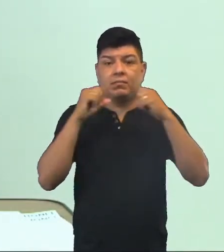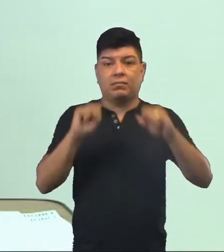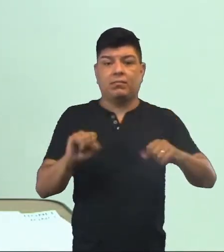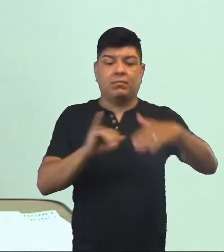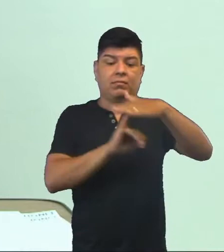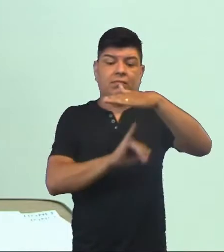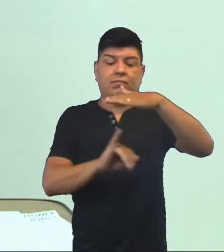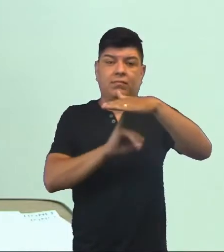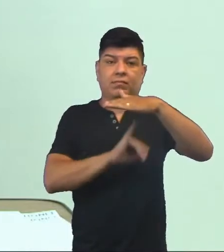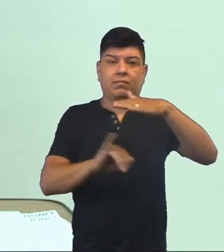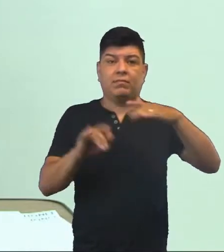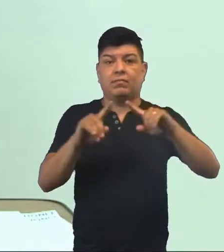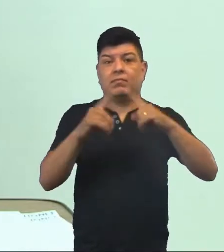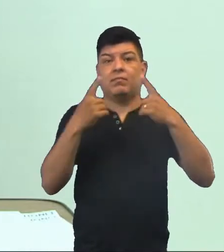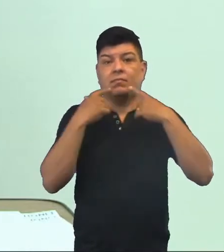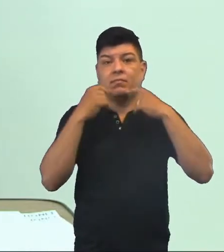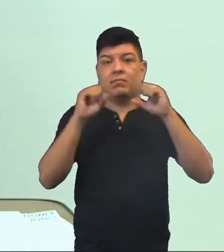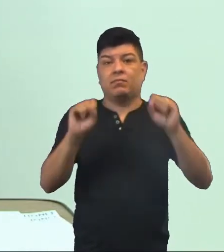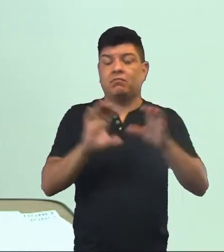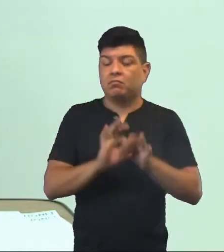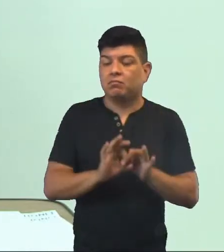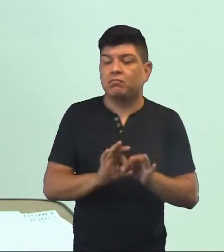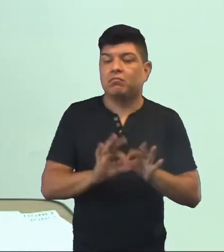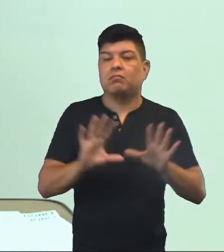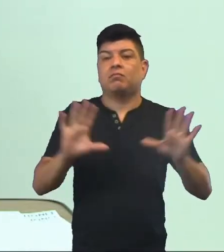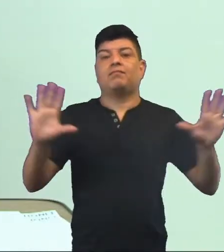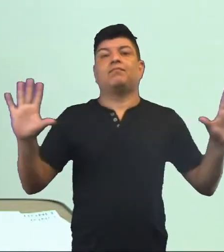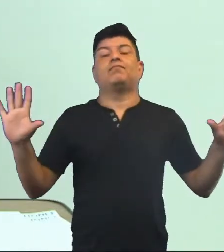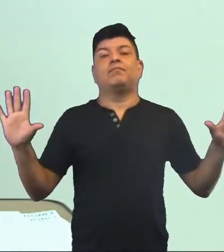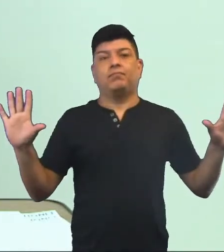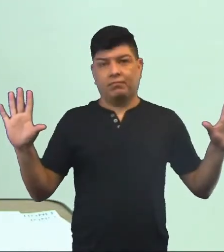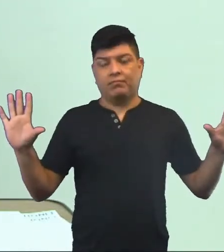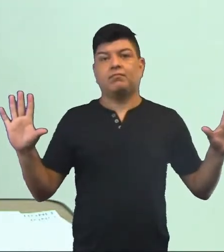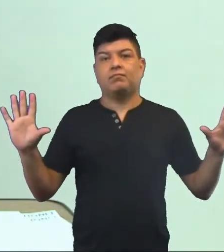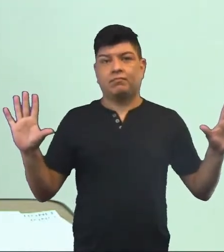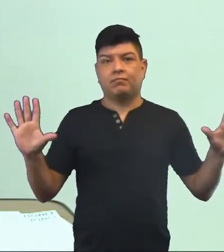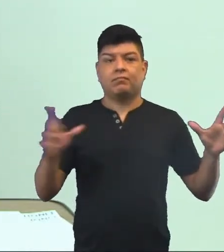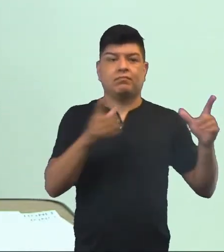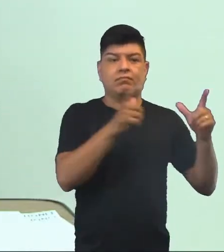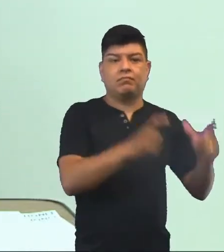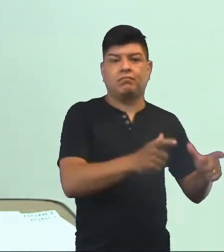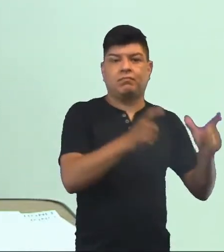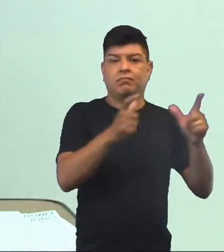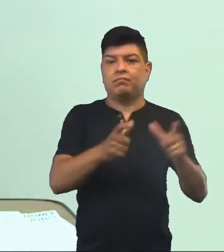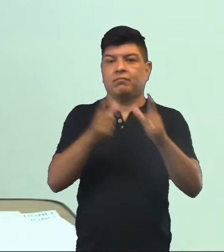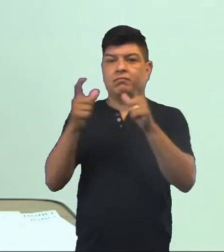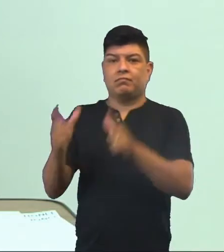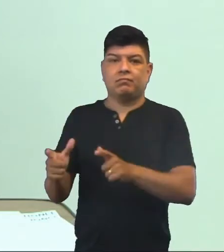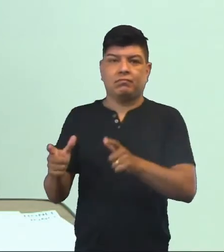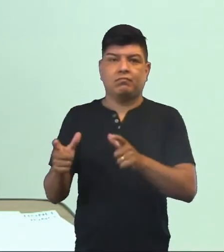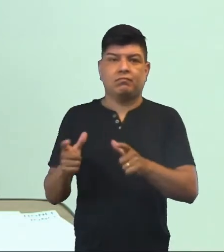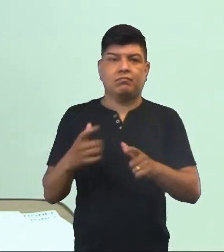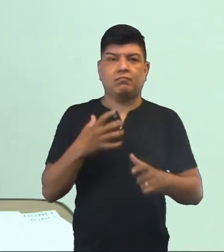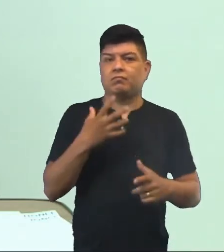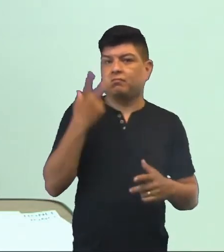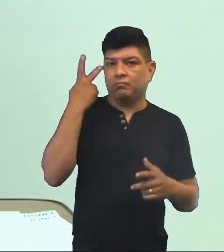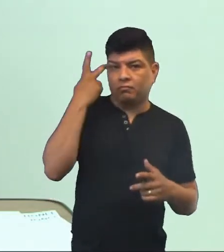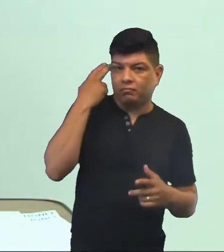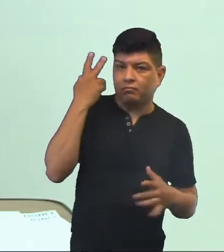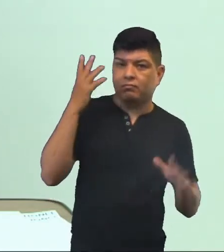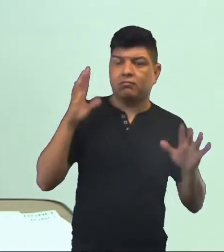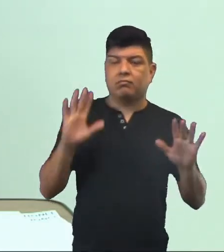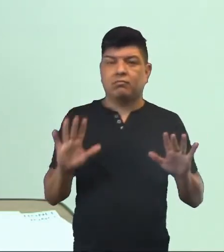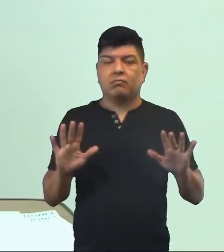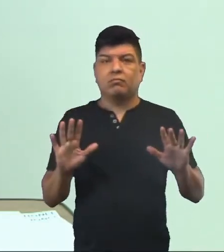informal, ela já é uma linguagem espontânea ali, tem formas coloquiais da região, a forma de tá, você.